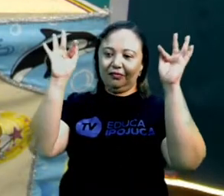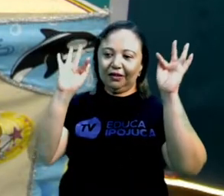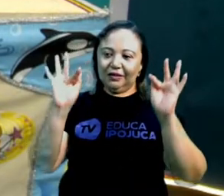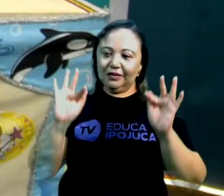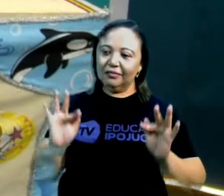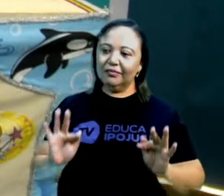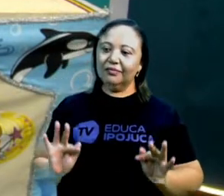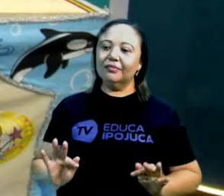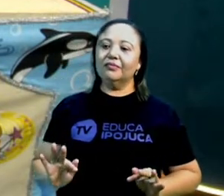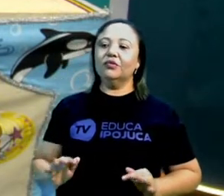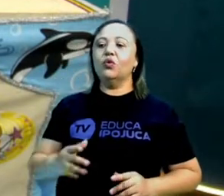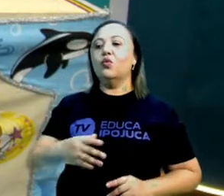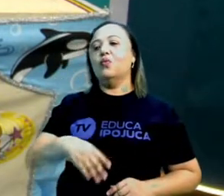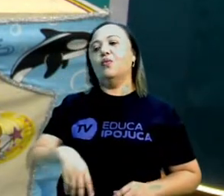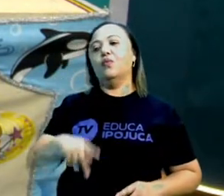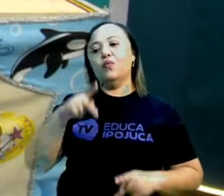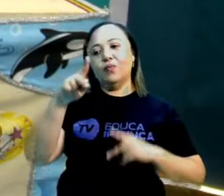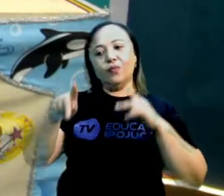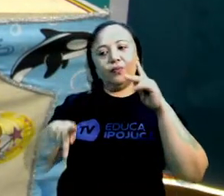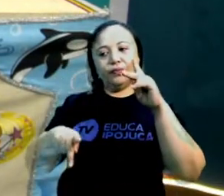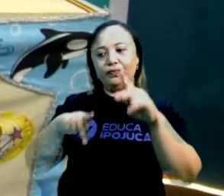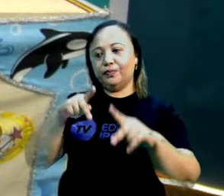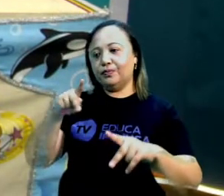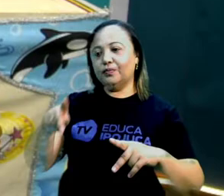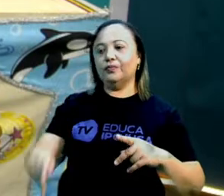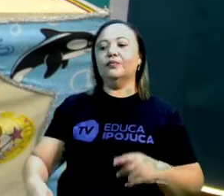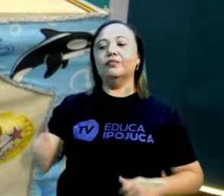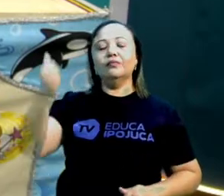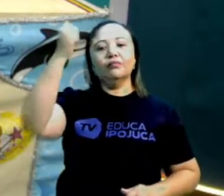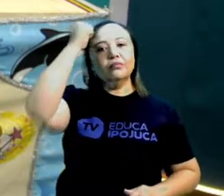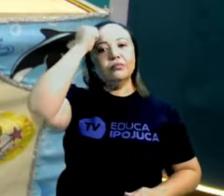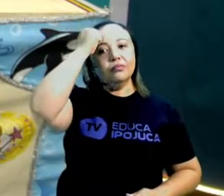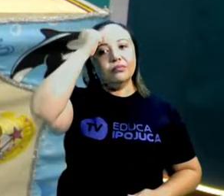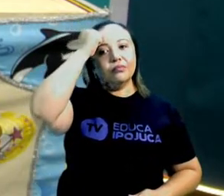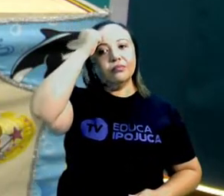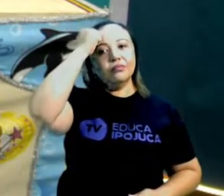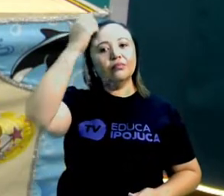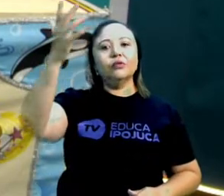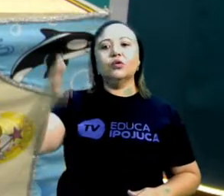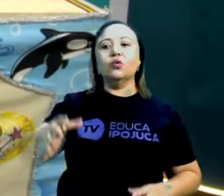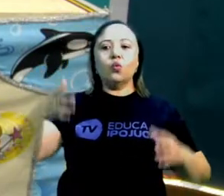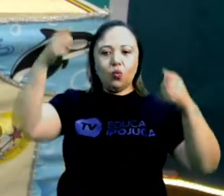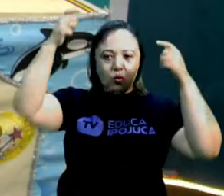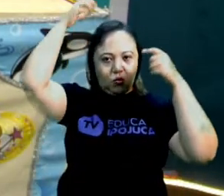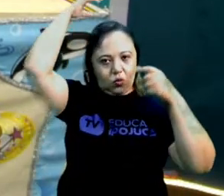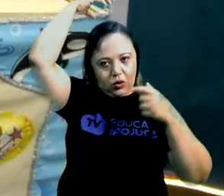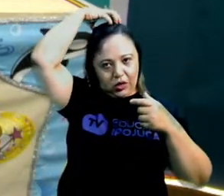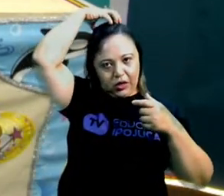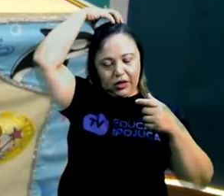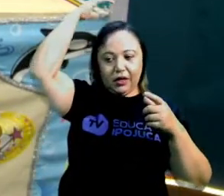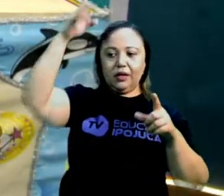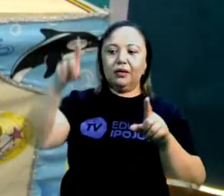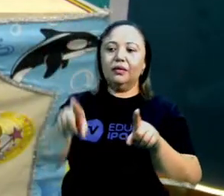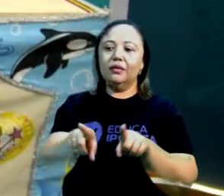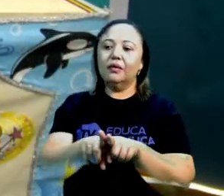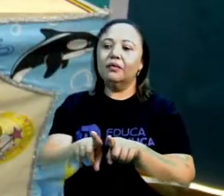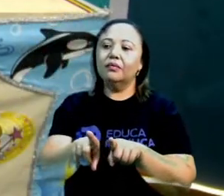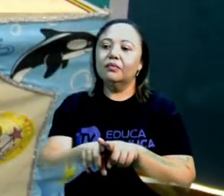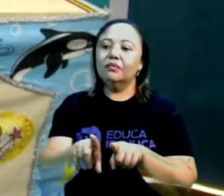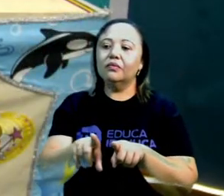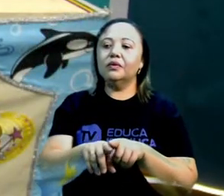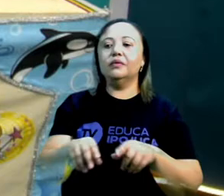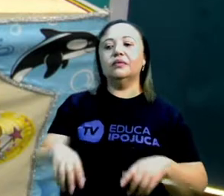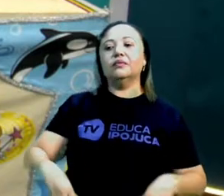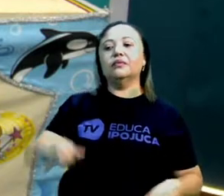que aquele povo se arrependeu, Leiturinha. Até o rei se arrependeu. Foi? Foi. O